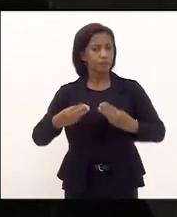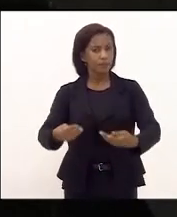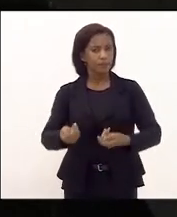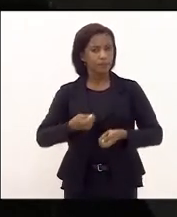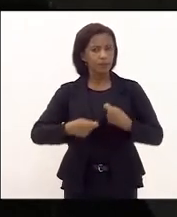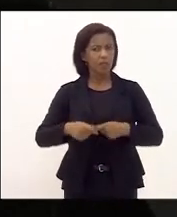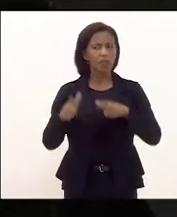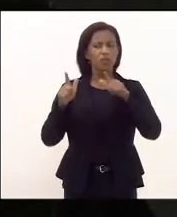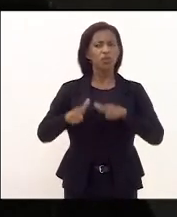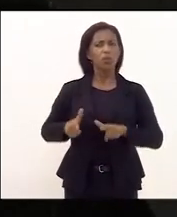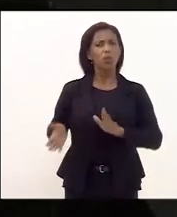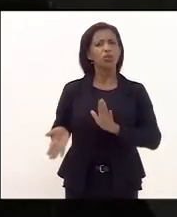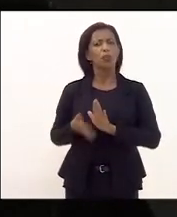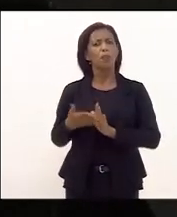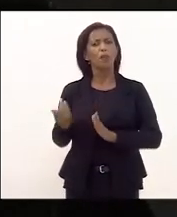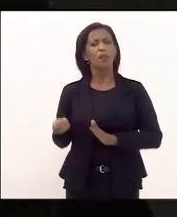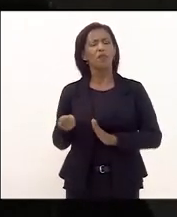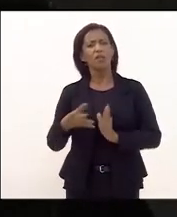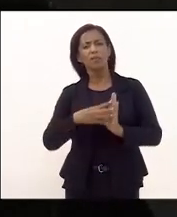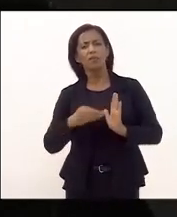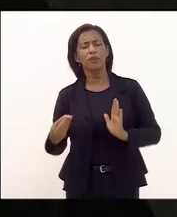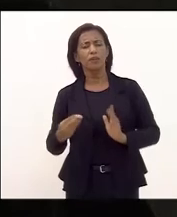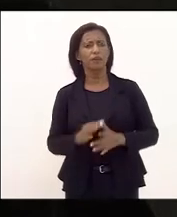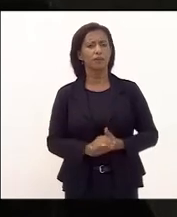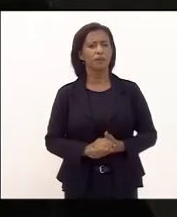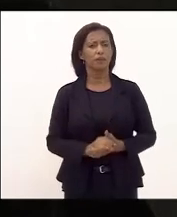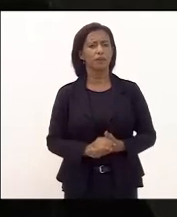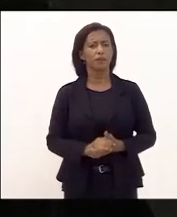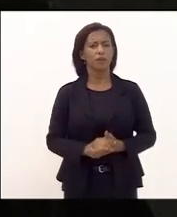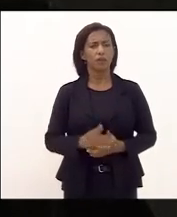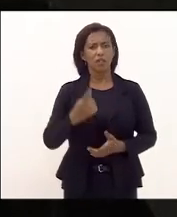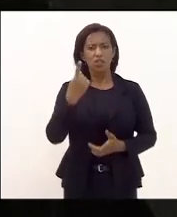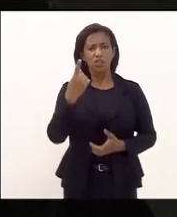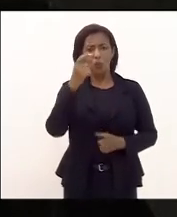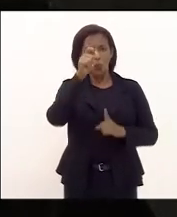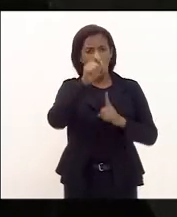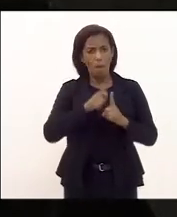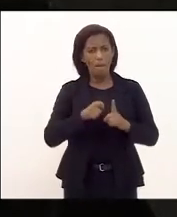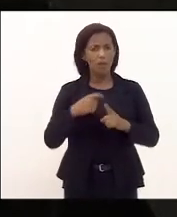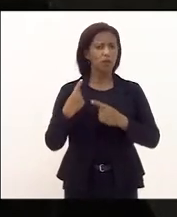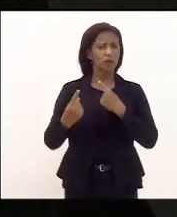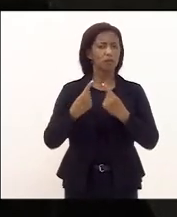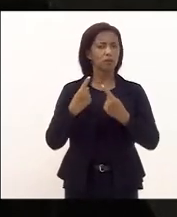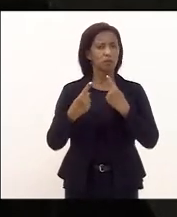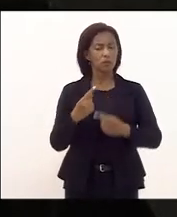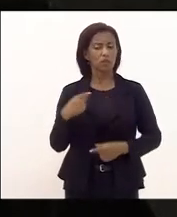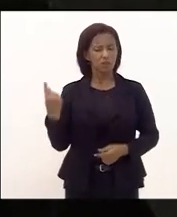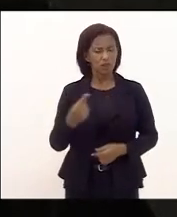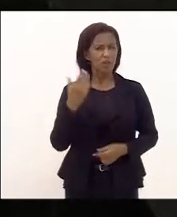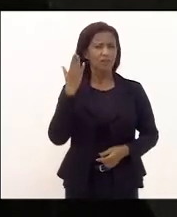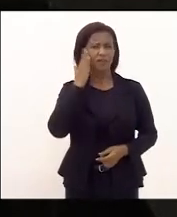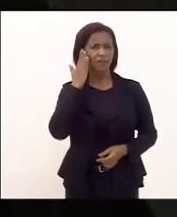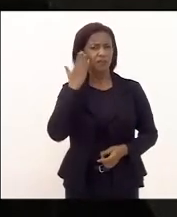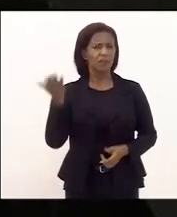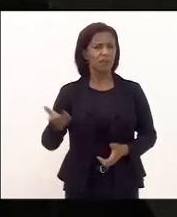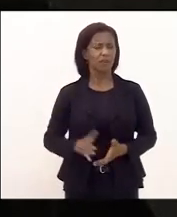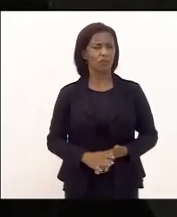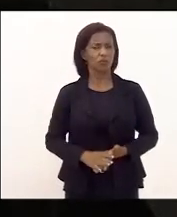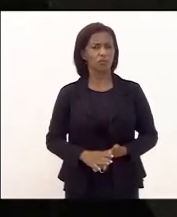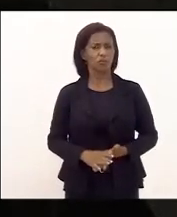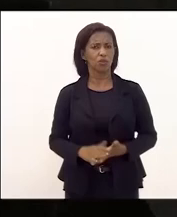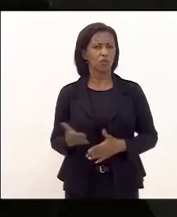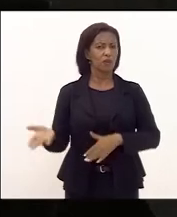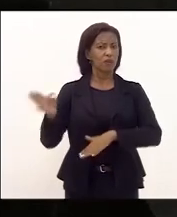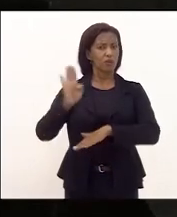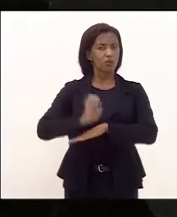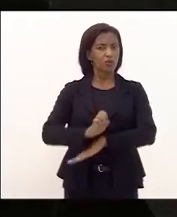ou seja, de onde provém esse modelo que a gente passou um mês discutindo aqui na Assembleia, que nós sabemos que não levará o Estado